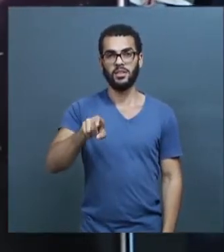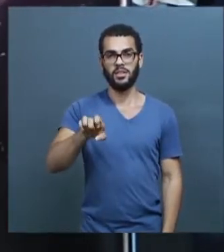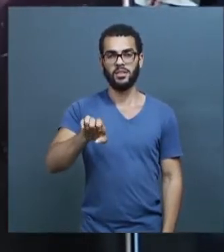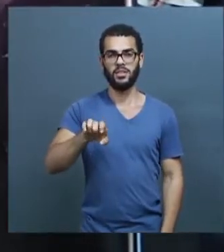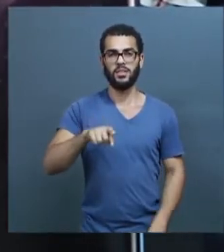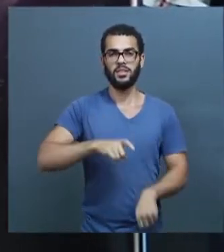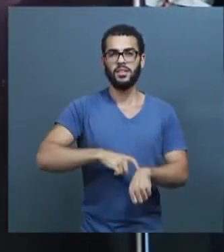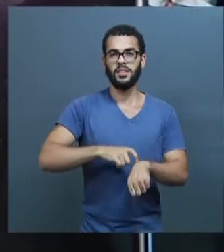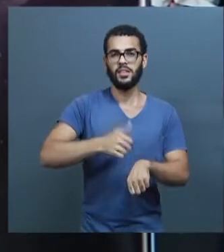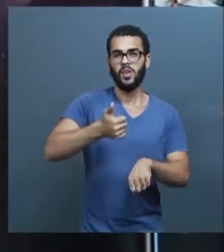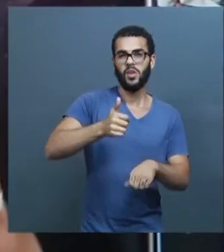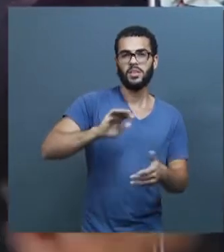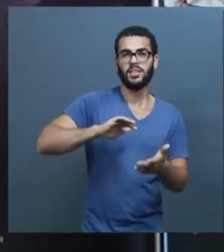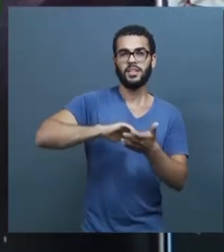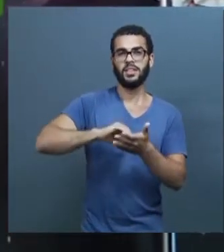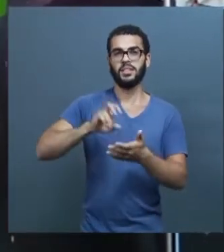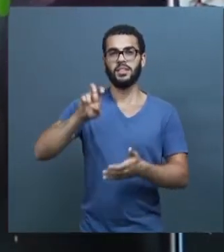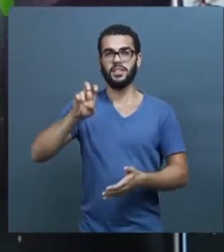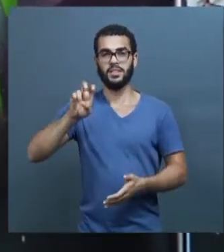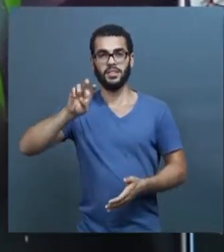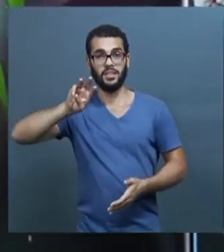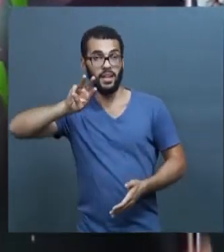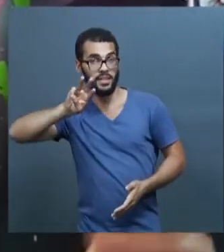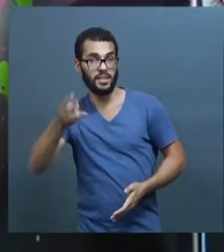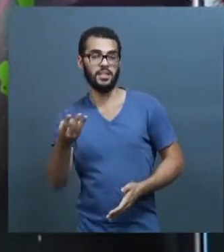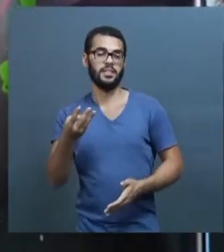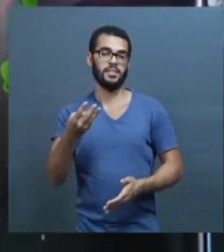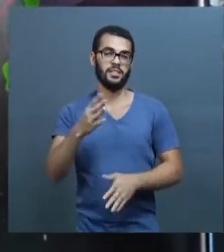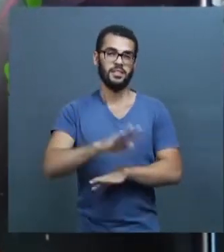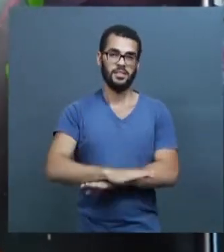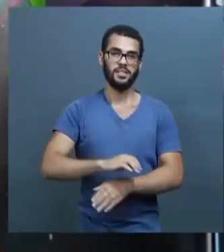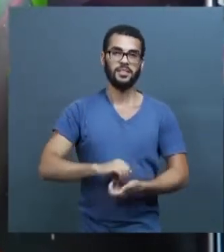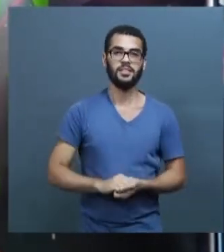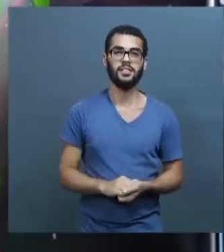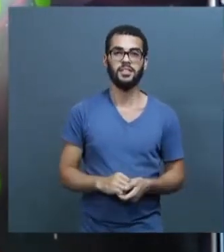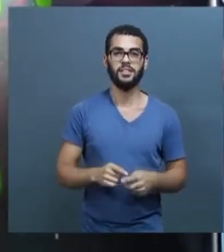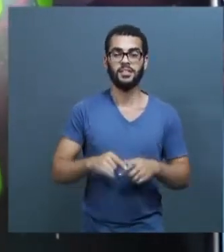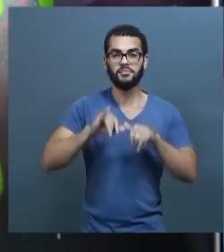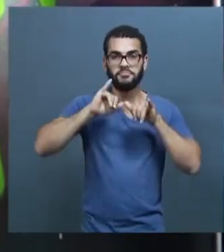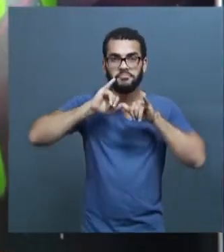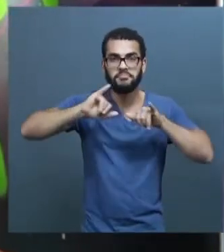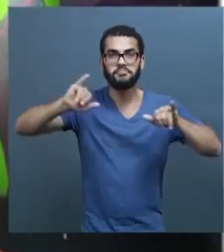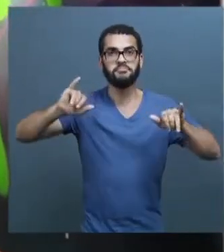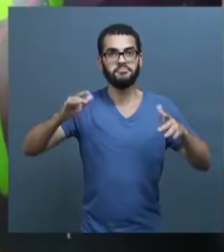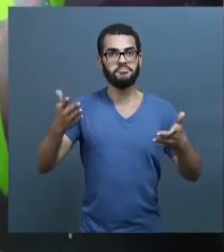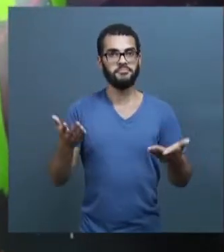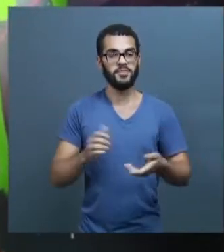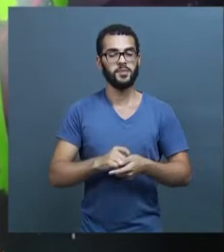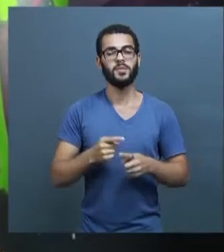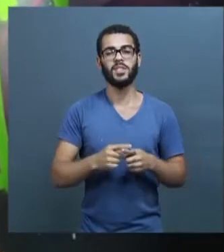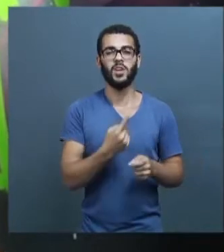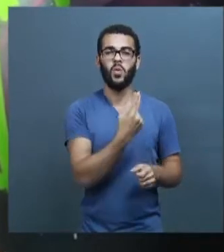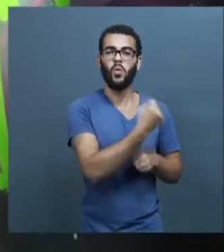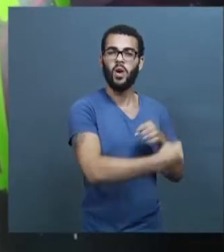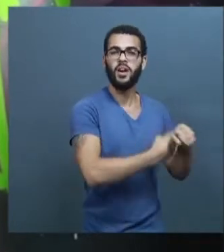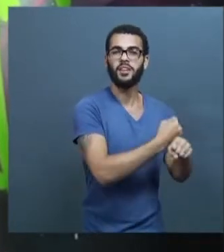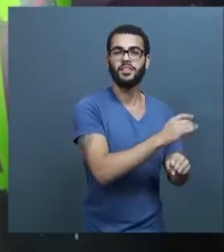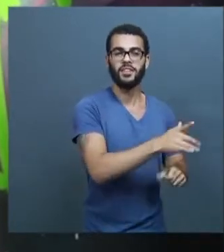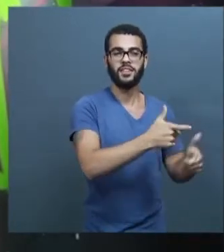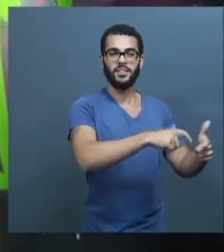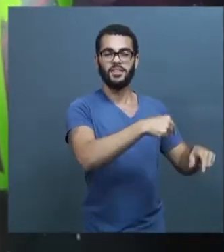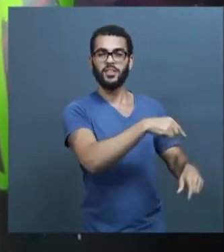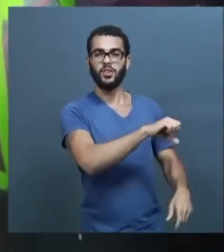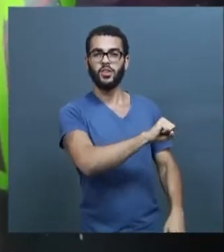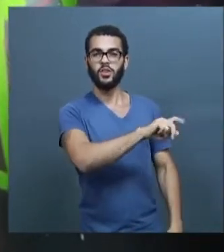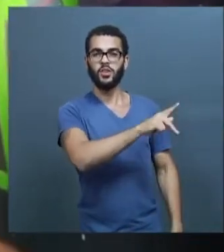horas até às 15 horas, que vai ser a novidade, né? Porque tem um ano que a gente faz aqui no Shopping Park, né? E agora a gente foi